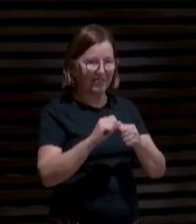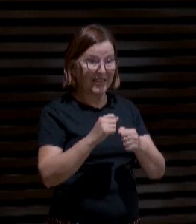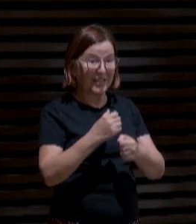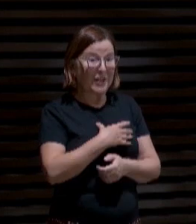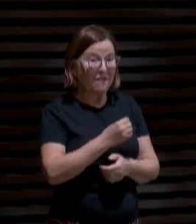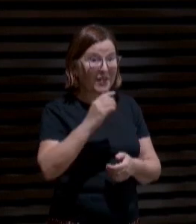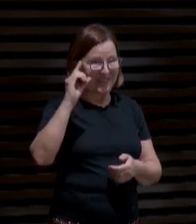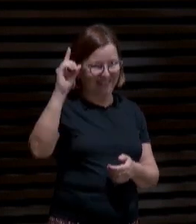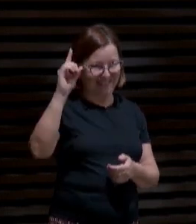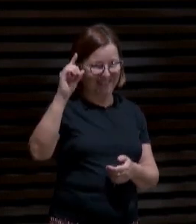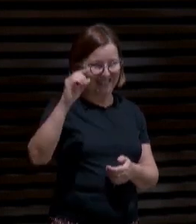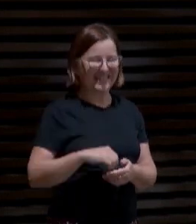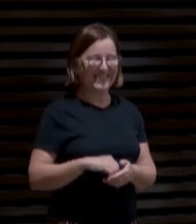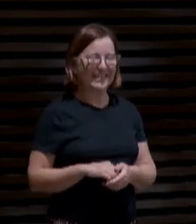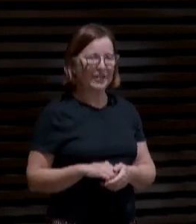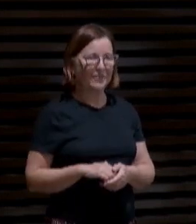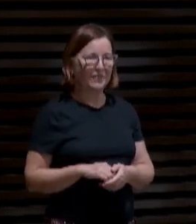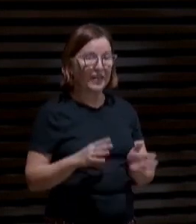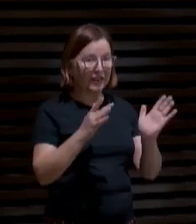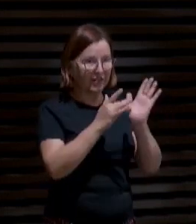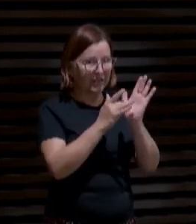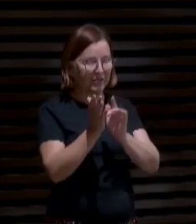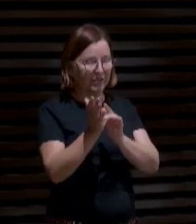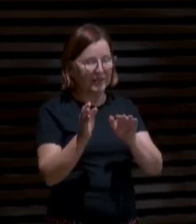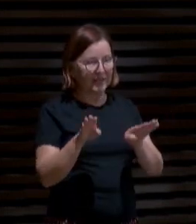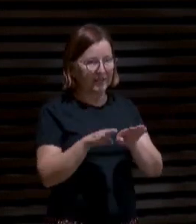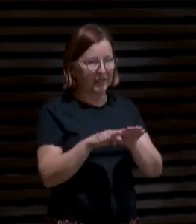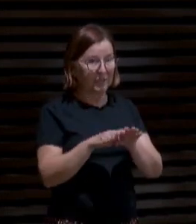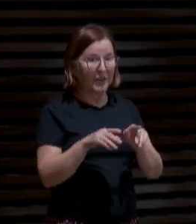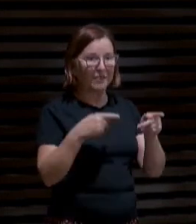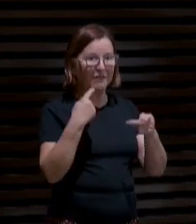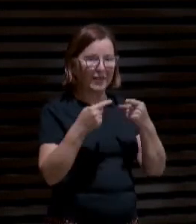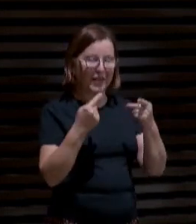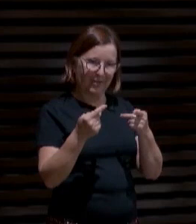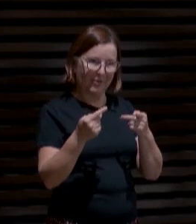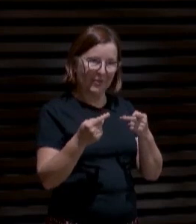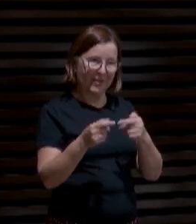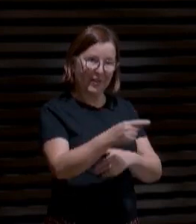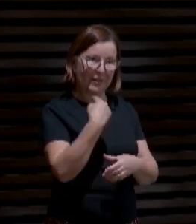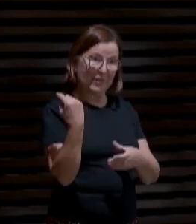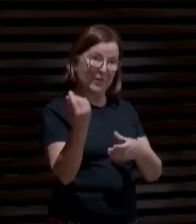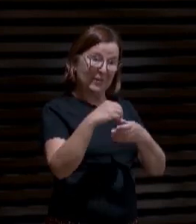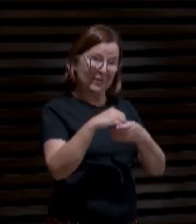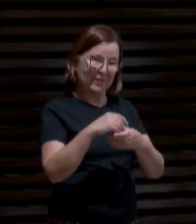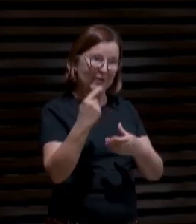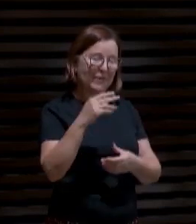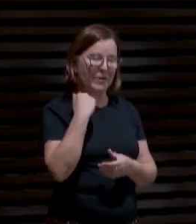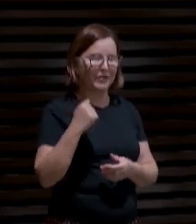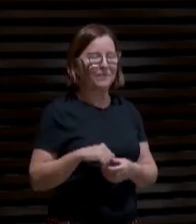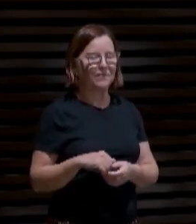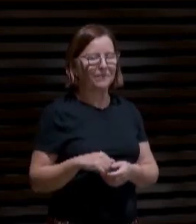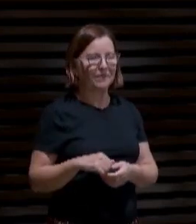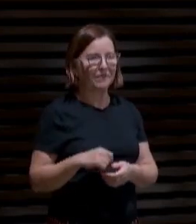e 33, nós temos Jesus aí afirmando e nos incluindo naquela morte. E eu,